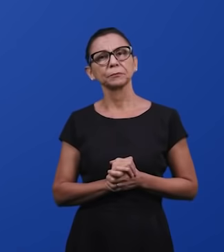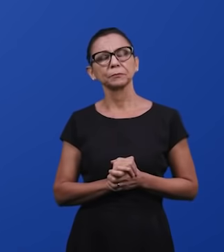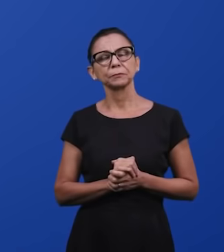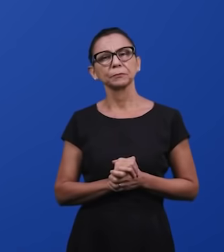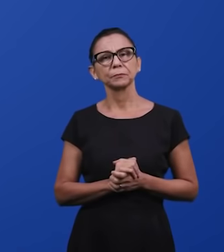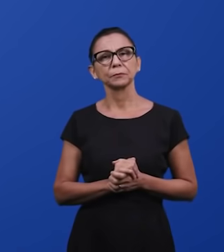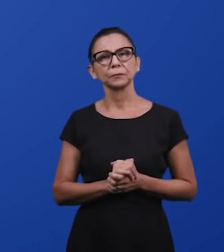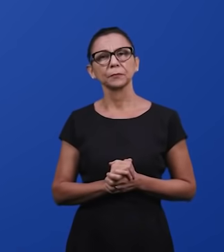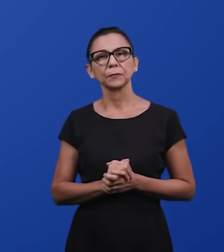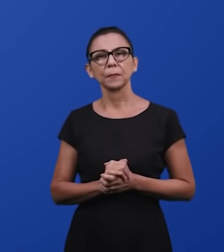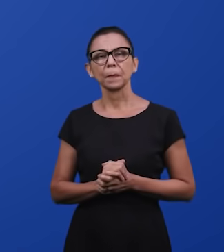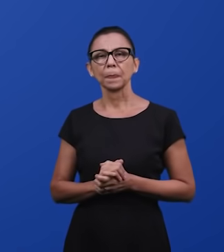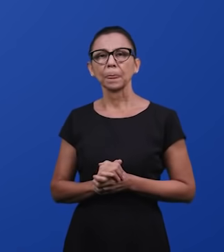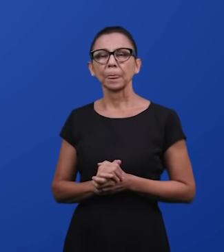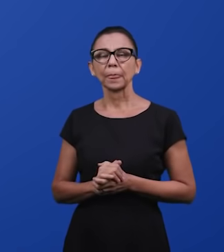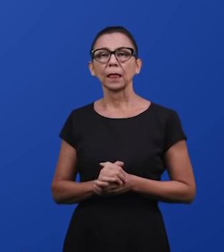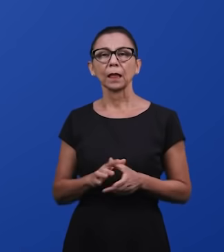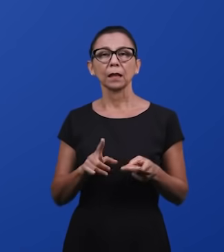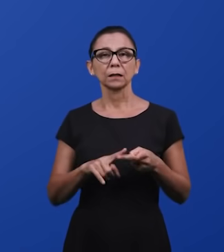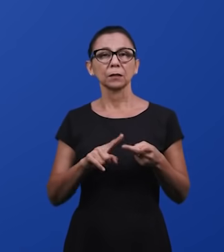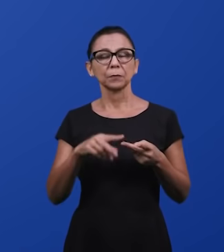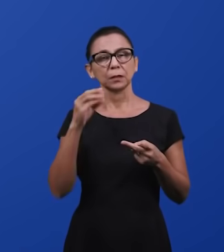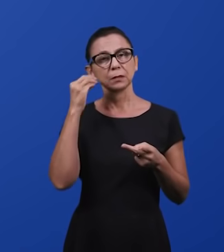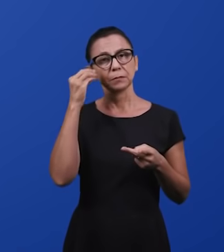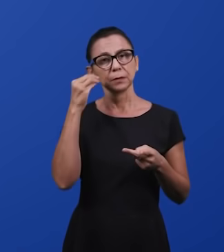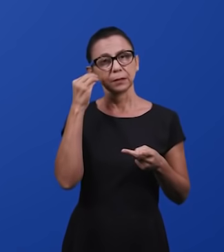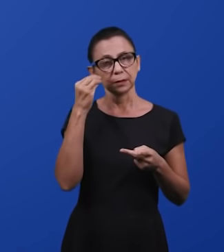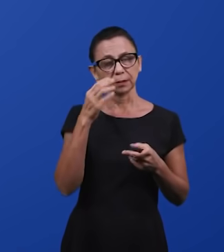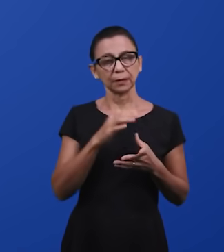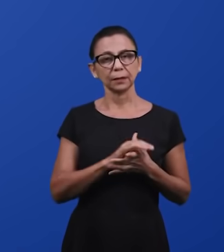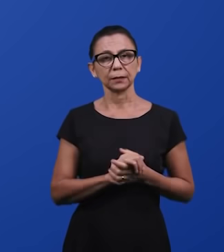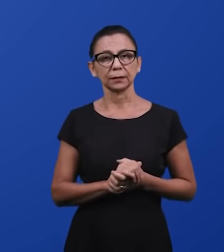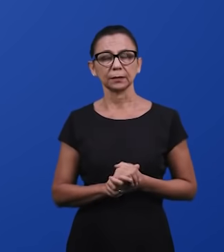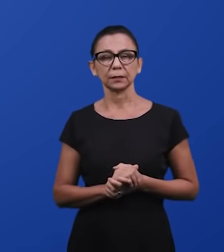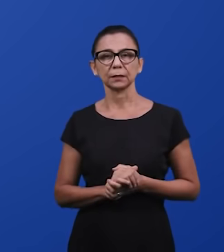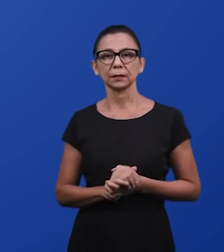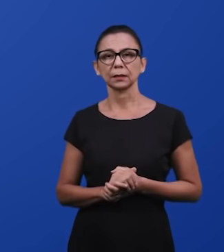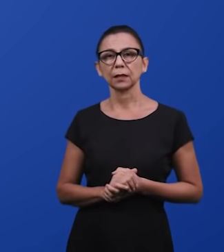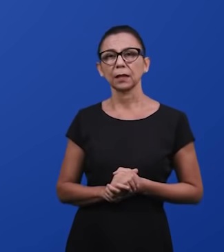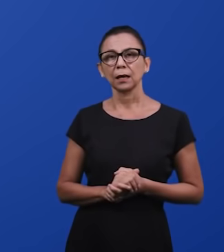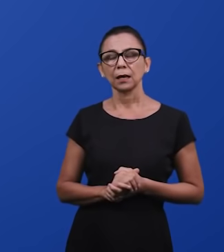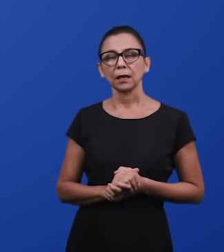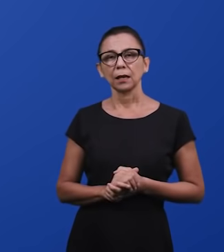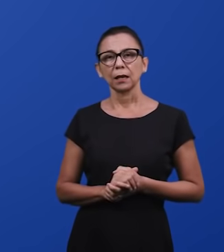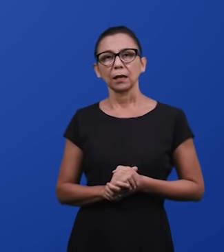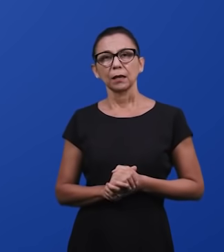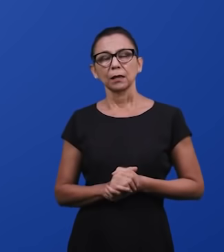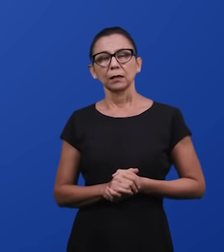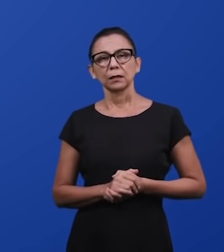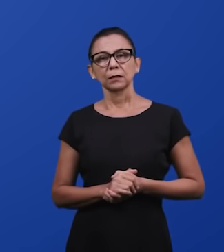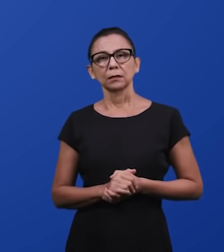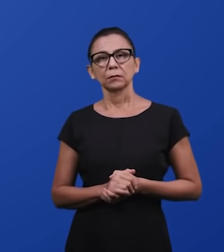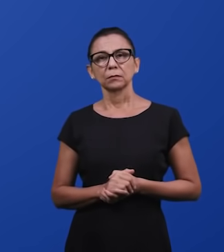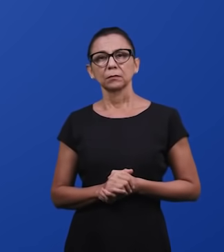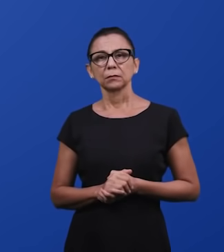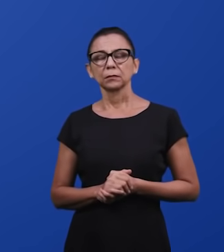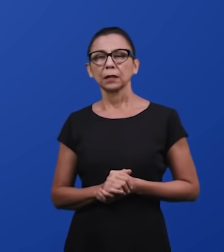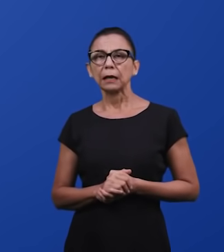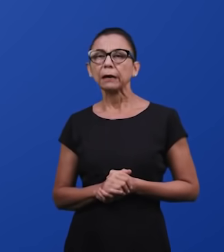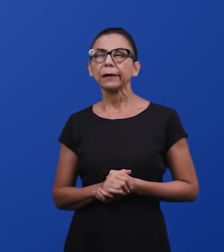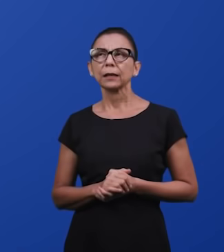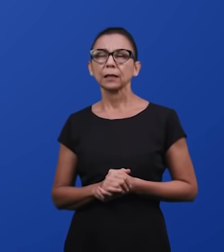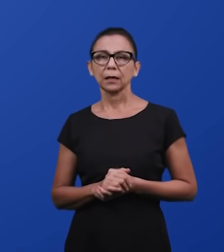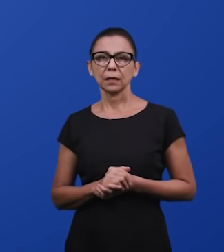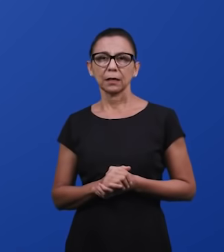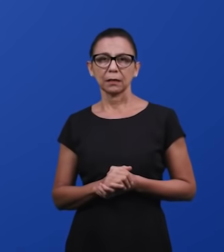acrescentado nas nossas vidas. E a outra experiência é como que essa experiência, essa participação da igreja, ela